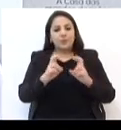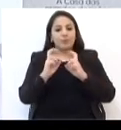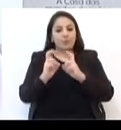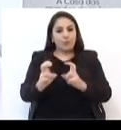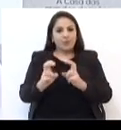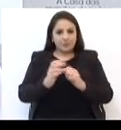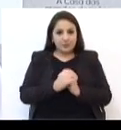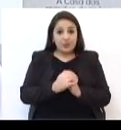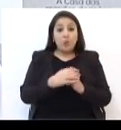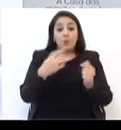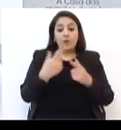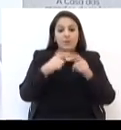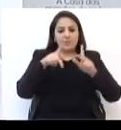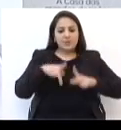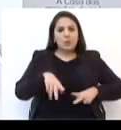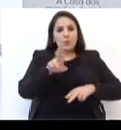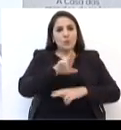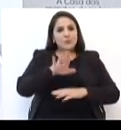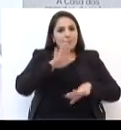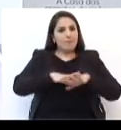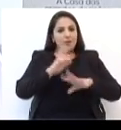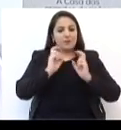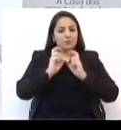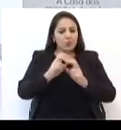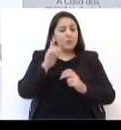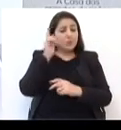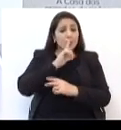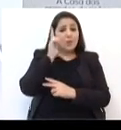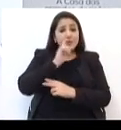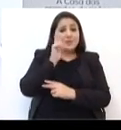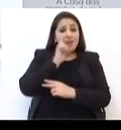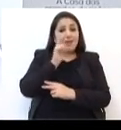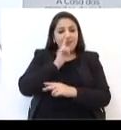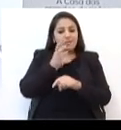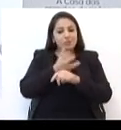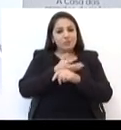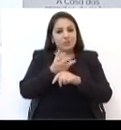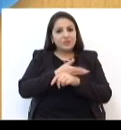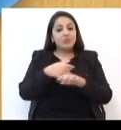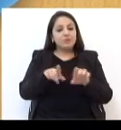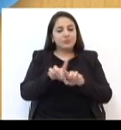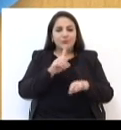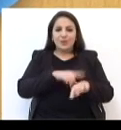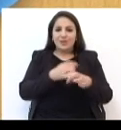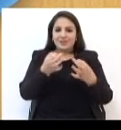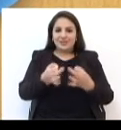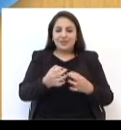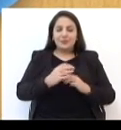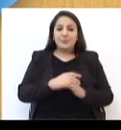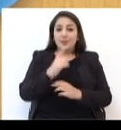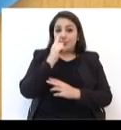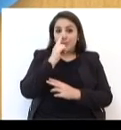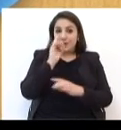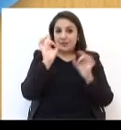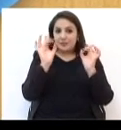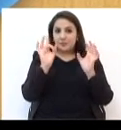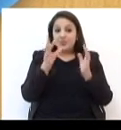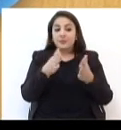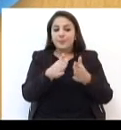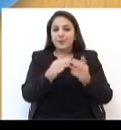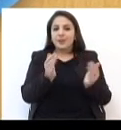cidadã, vai usar mais o transporte coletivo, porque ele vai ter condições, ele vai ter horário. Mães especiais